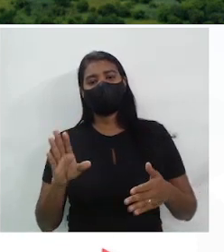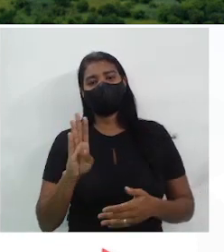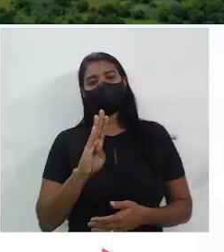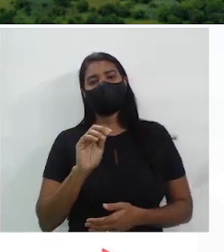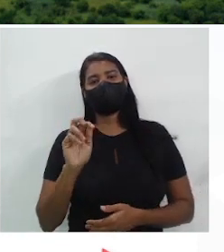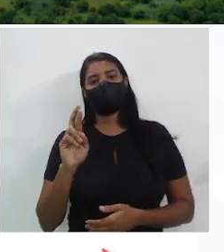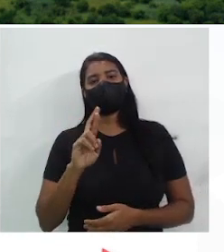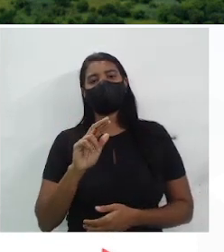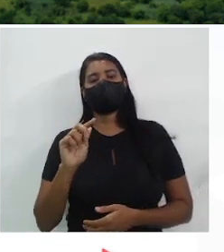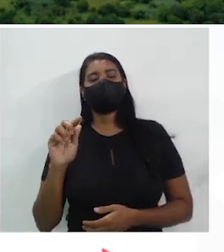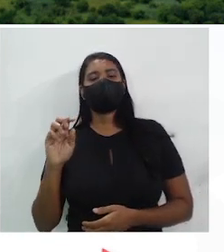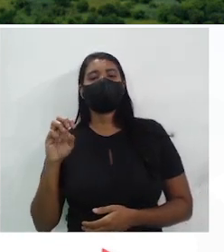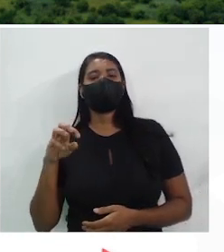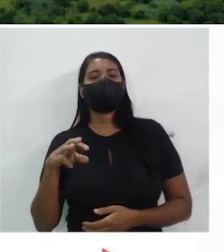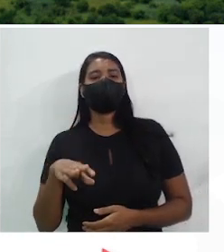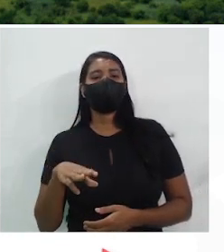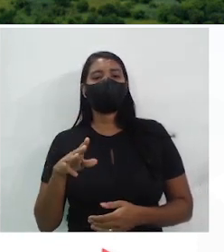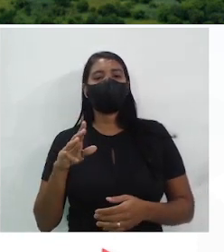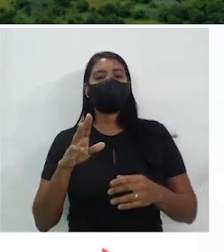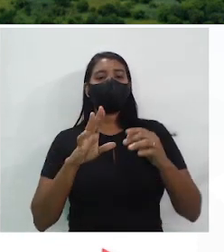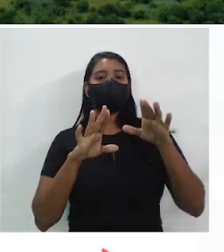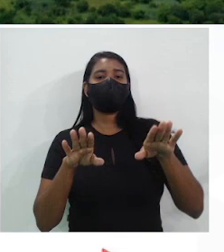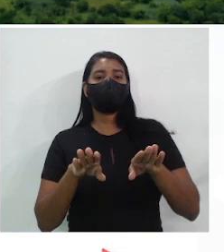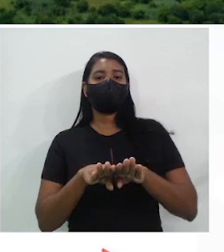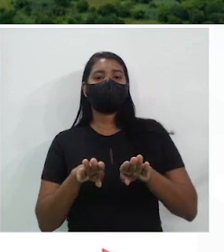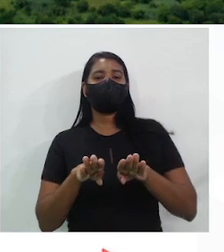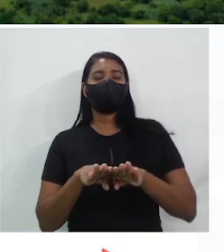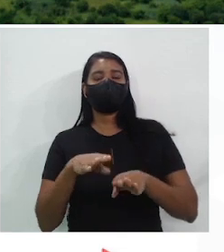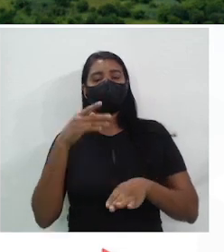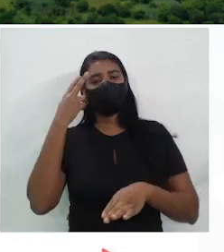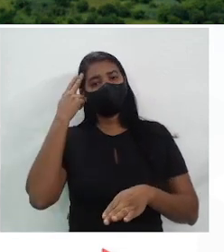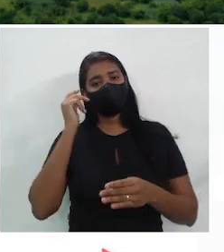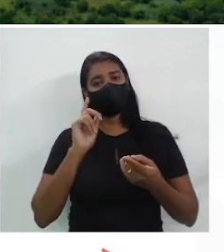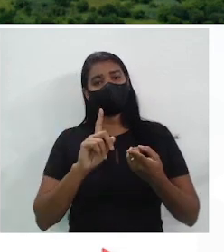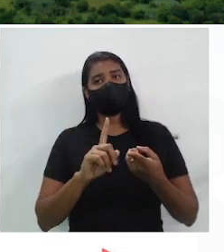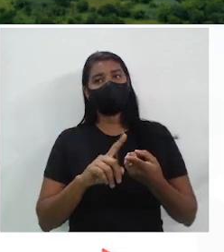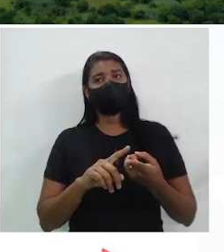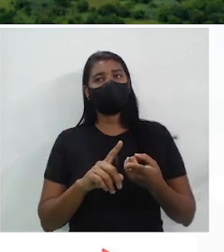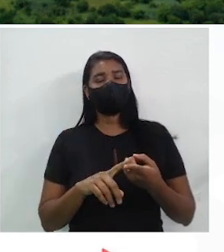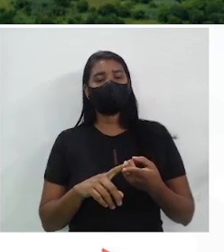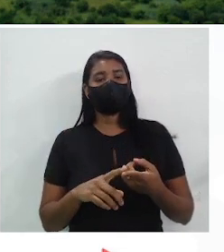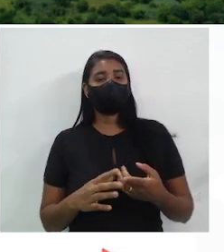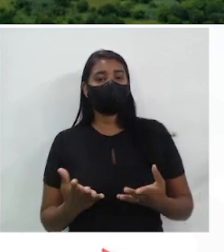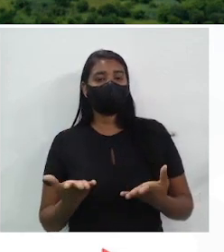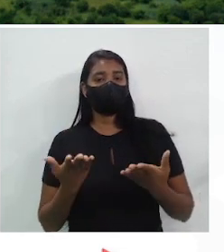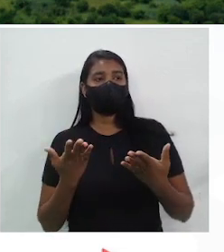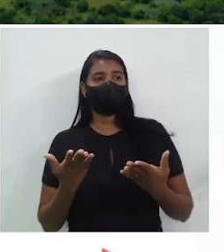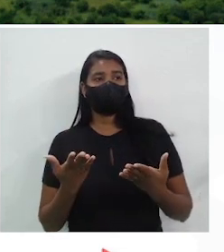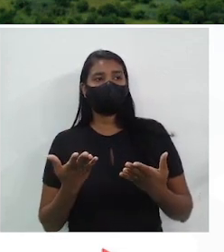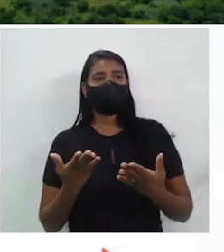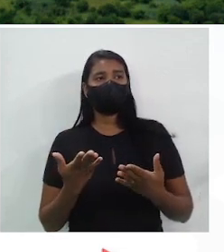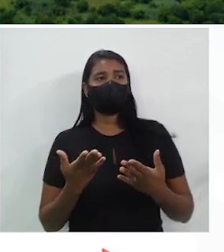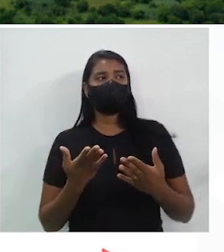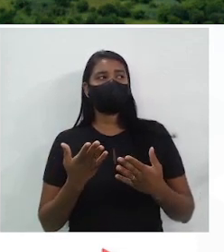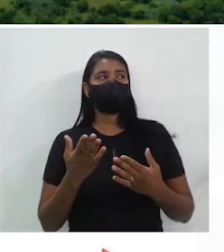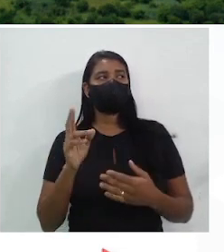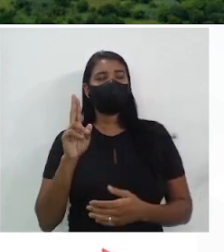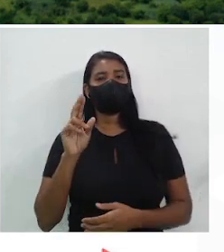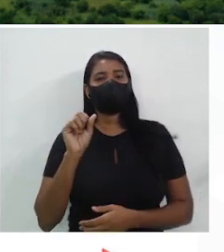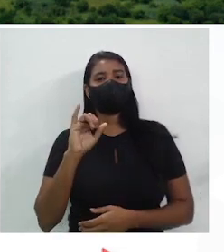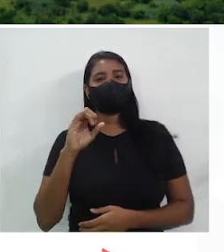barragem. Lógico que vai manter o equilíbrio da mesma, é lógico que é uma vantagem de uma usina que